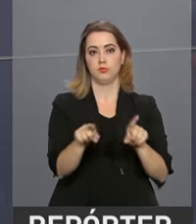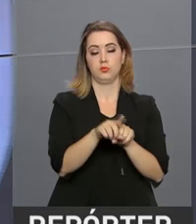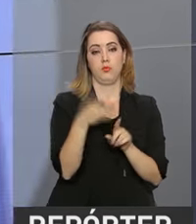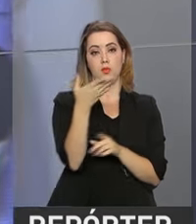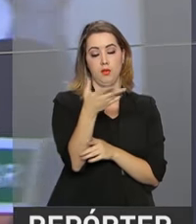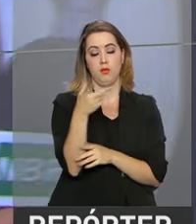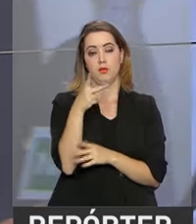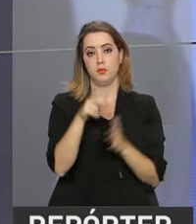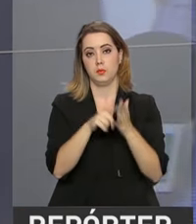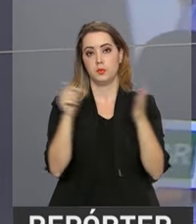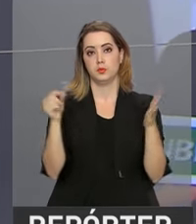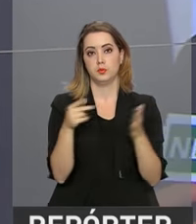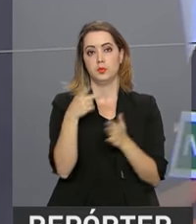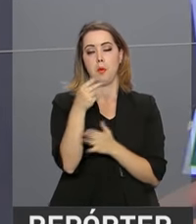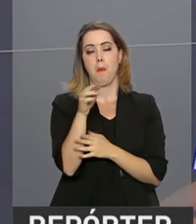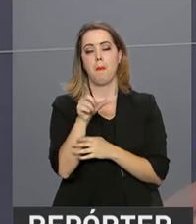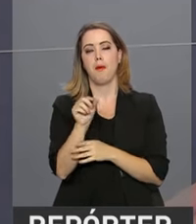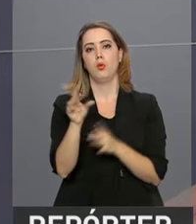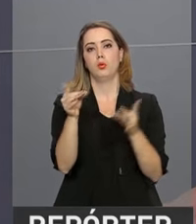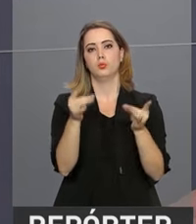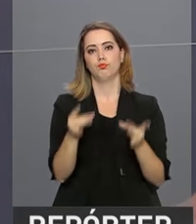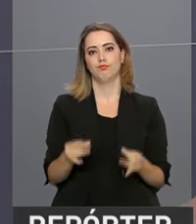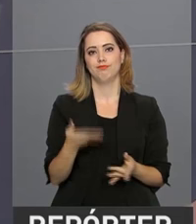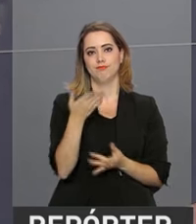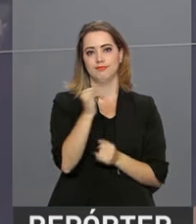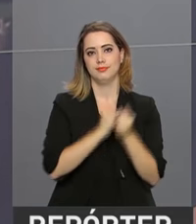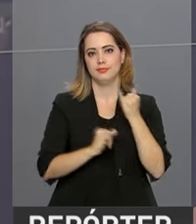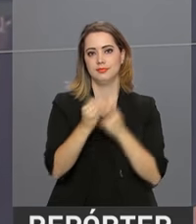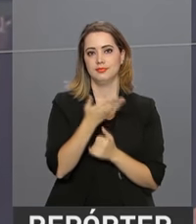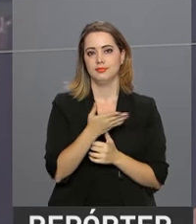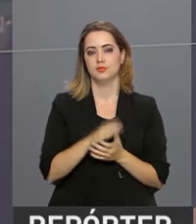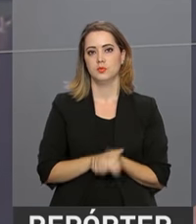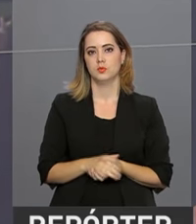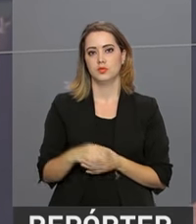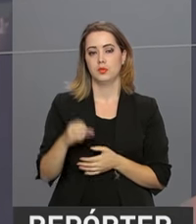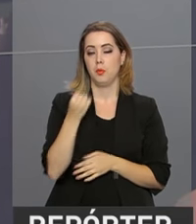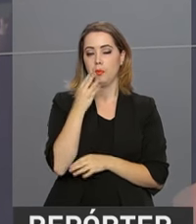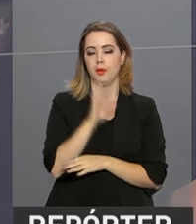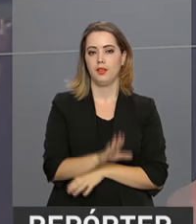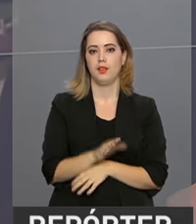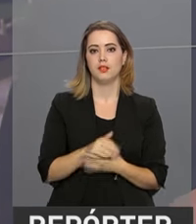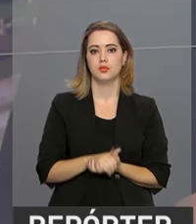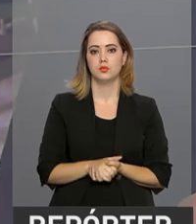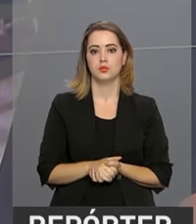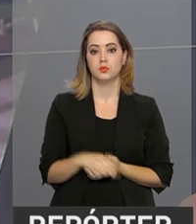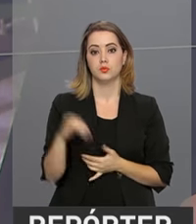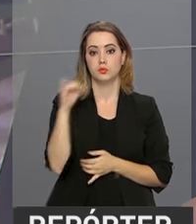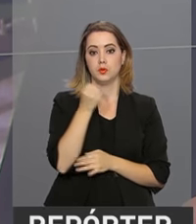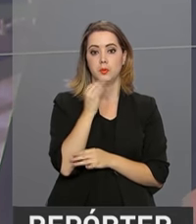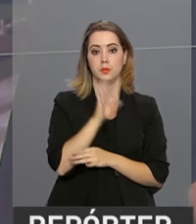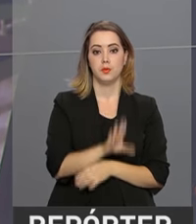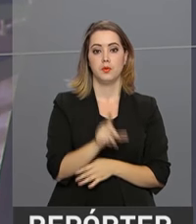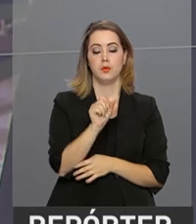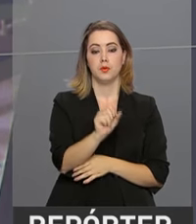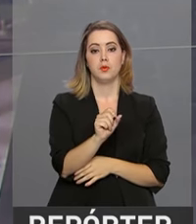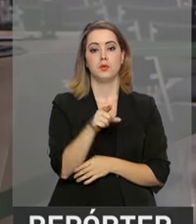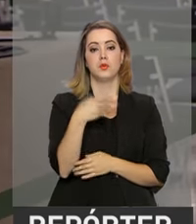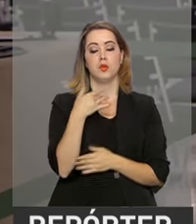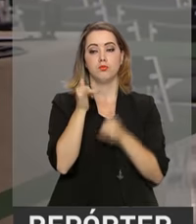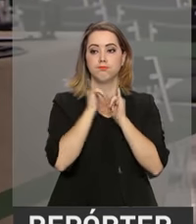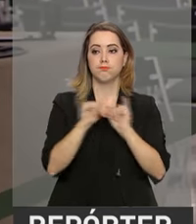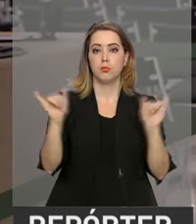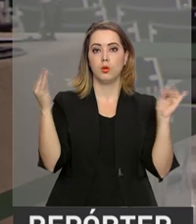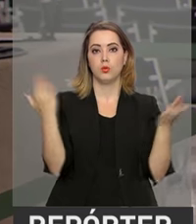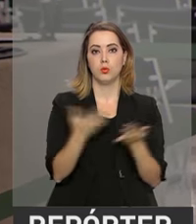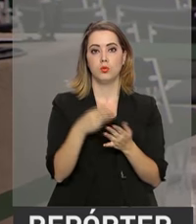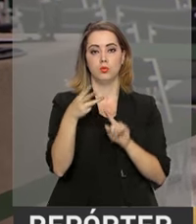com o repórter Paulo Lasalvia, que traz para a gente as informações sobre esse assunto. Boa tarde, Paulo. Boa tarde, Zé Luiz. As medidas que vão ser anunciadas